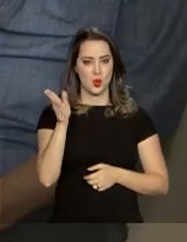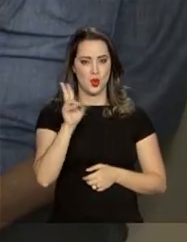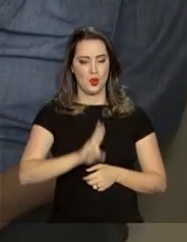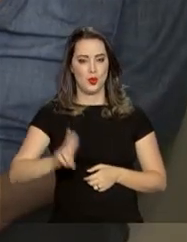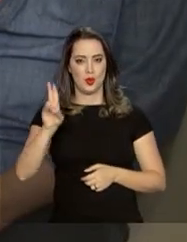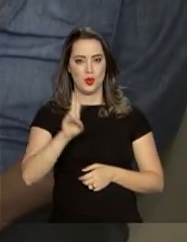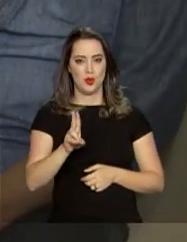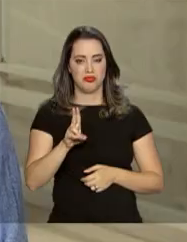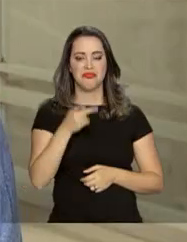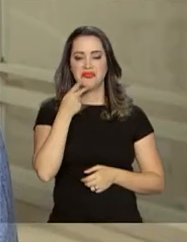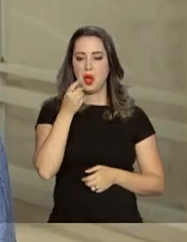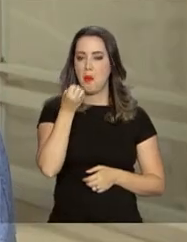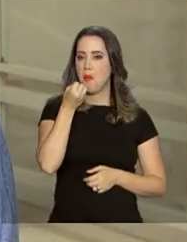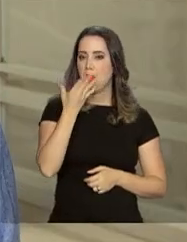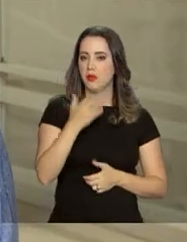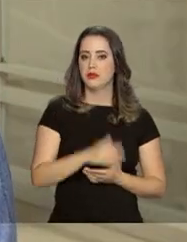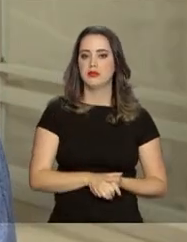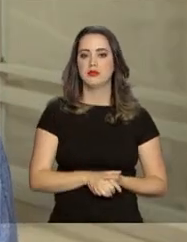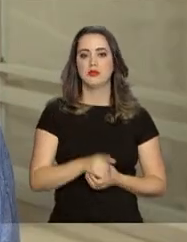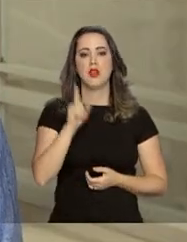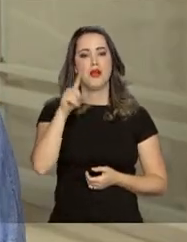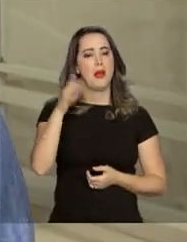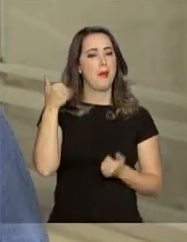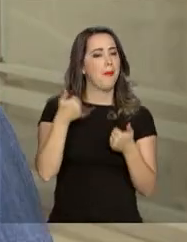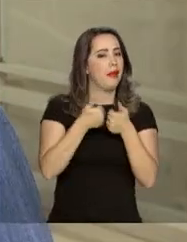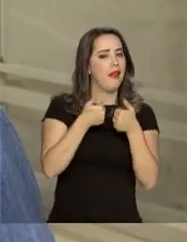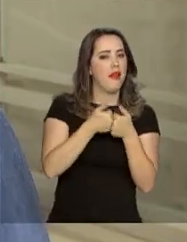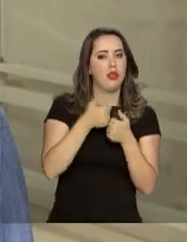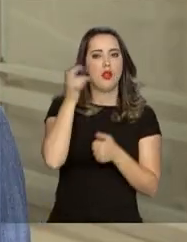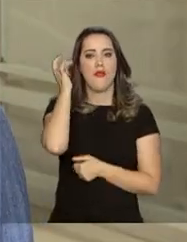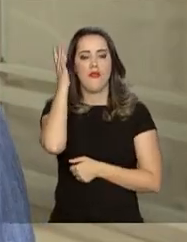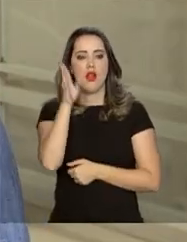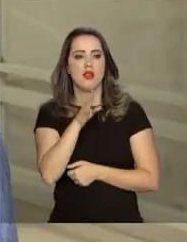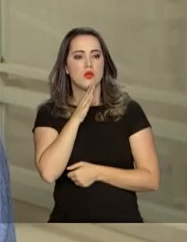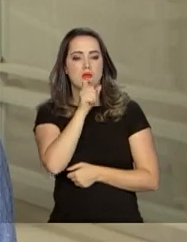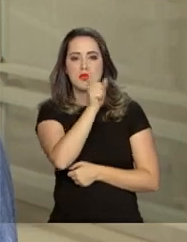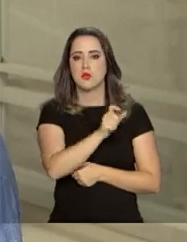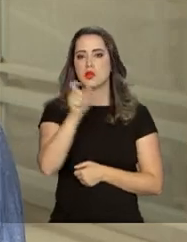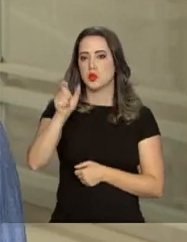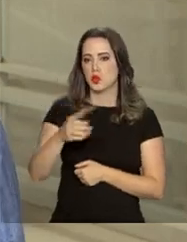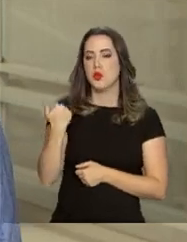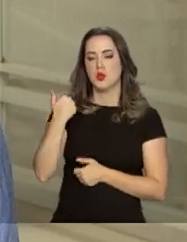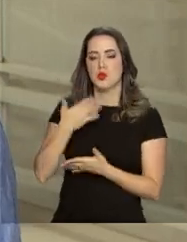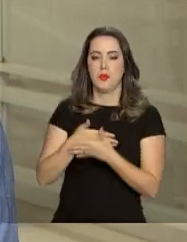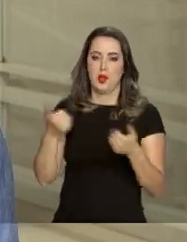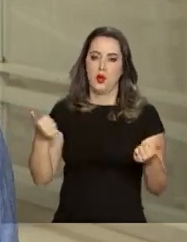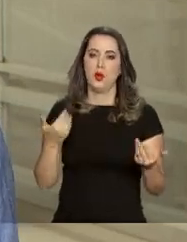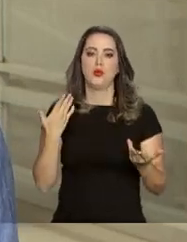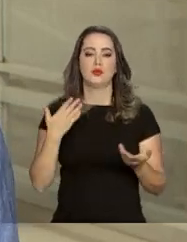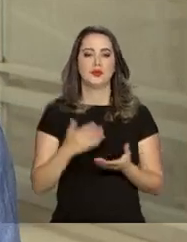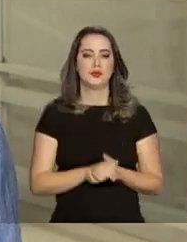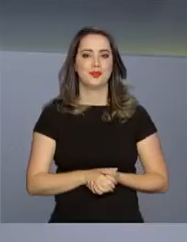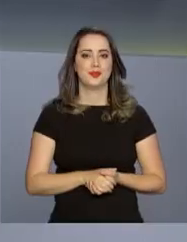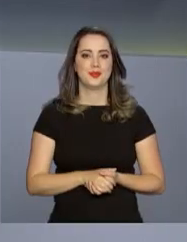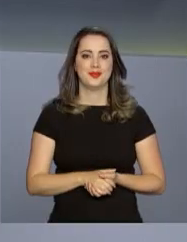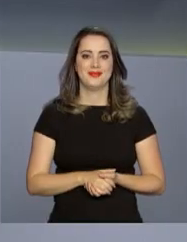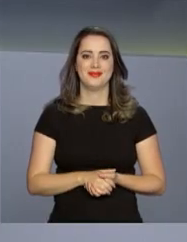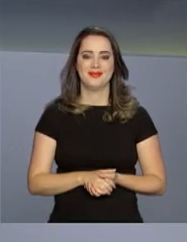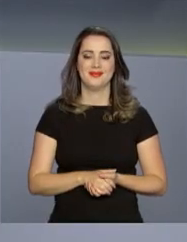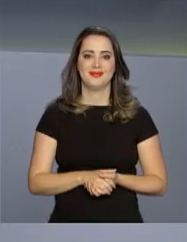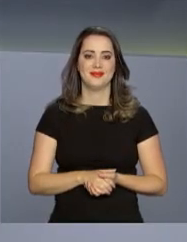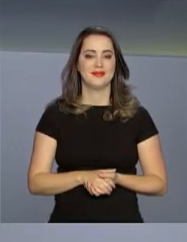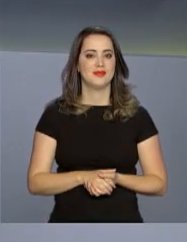jorge recomenda aperto está fácil de você conhece as pessoas então fica muito mais tranqüilo para nós